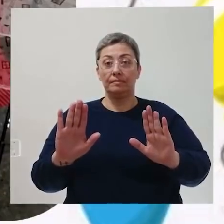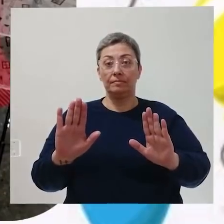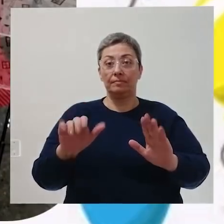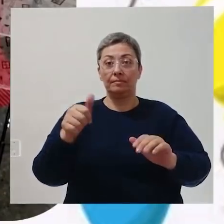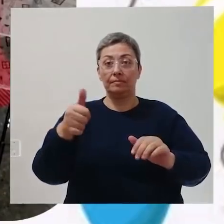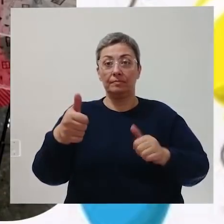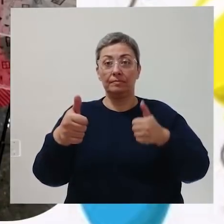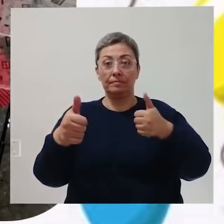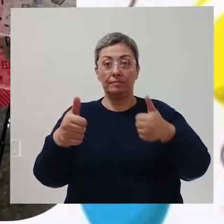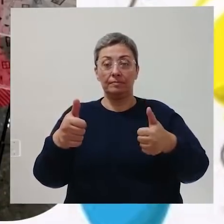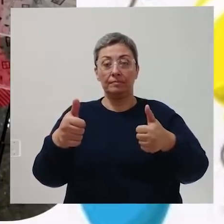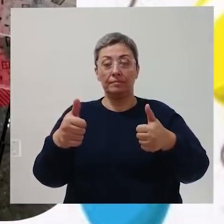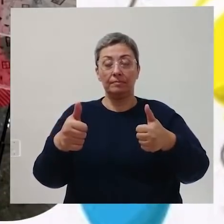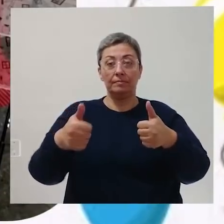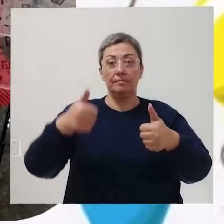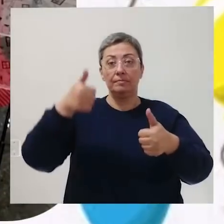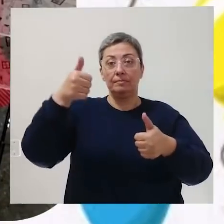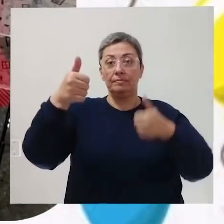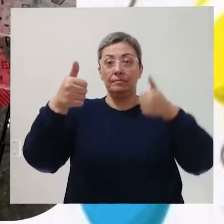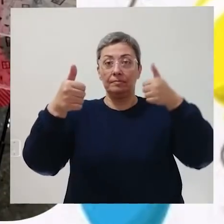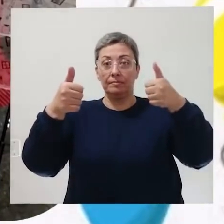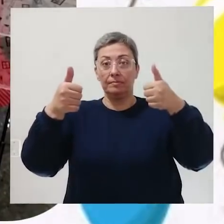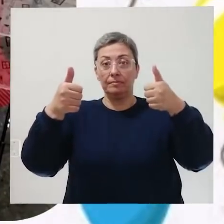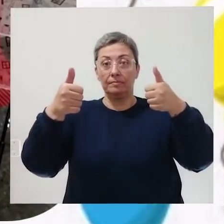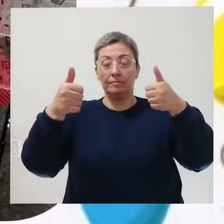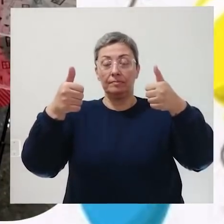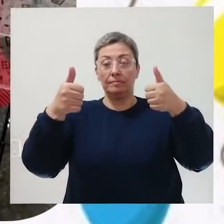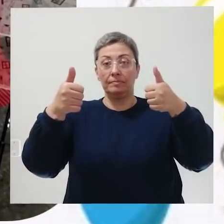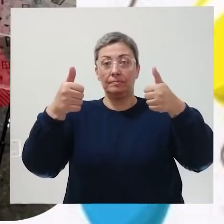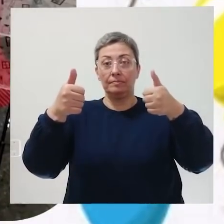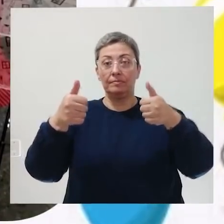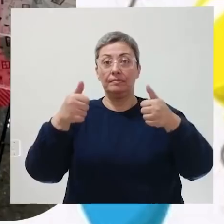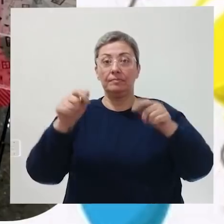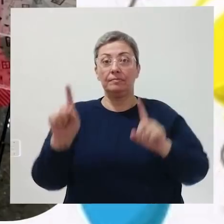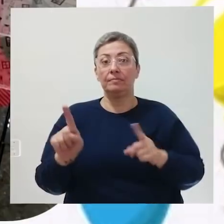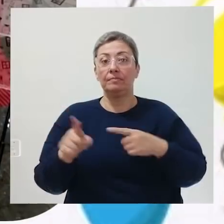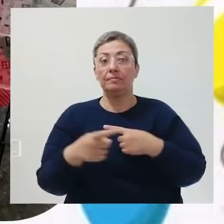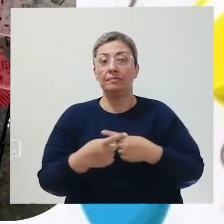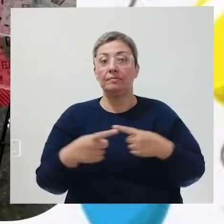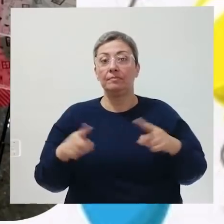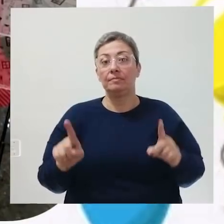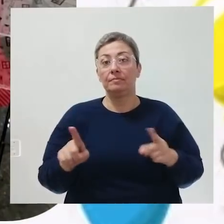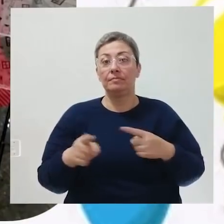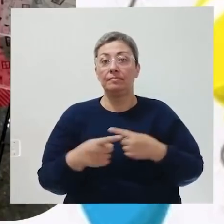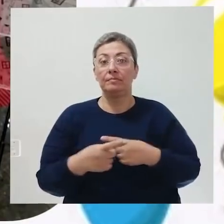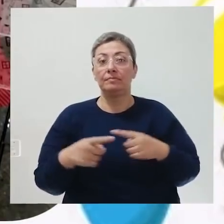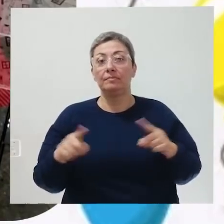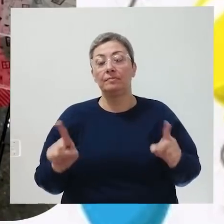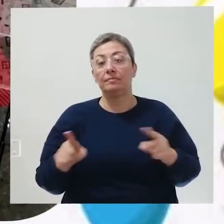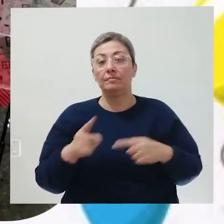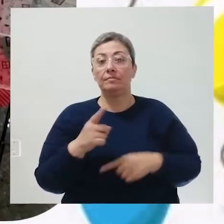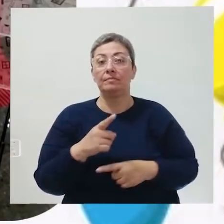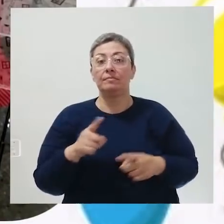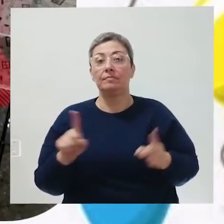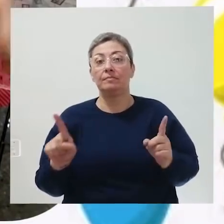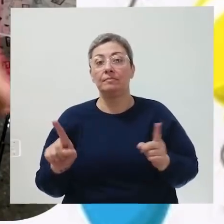frente, dedinho pra cima e mais pra cima, e mais pra cima, tchu-tchu-tchá,